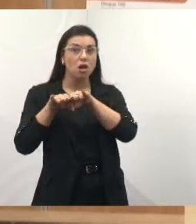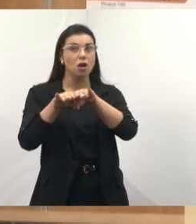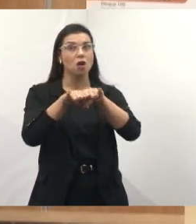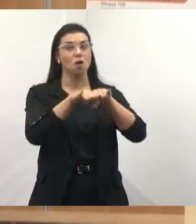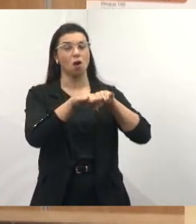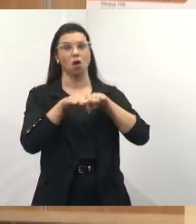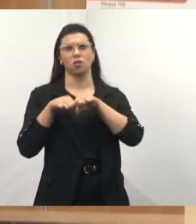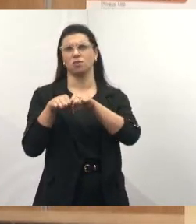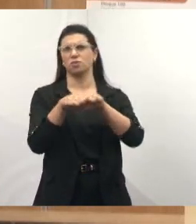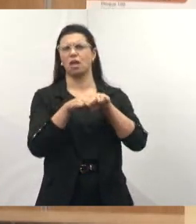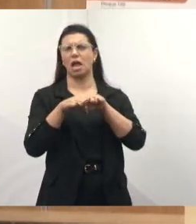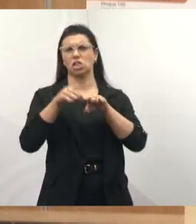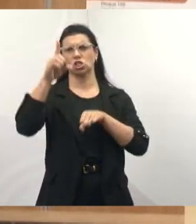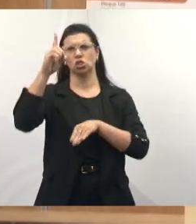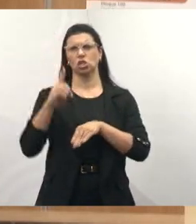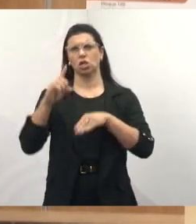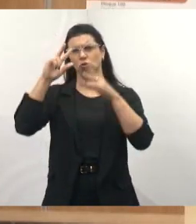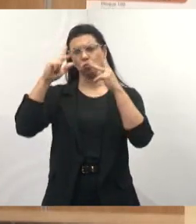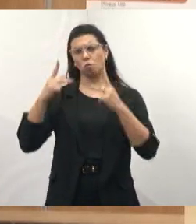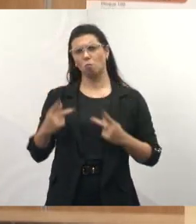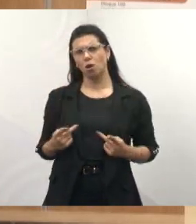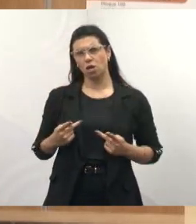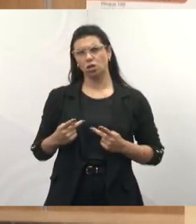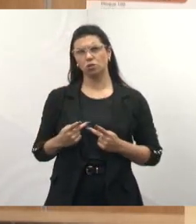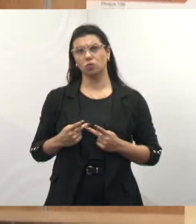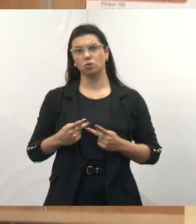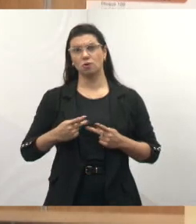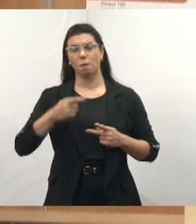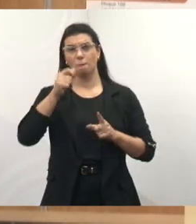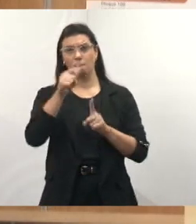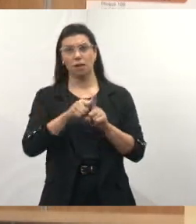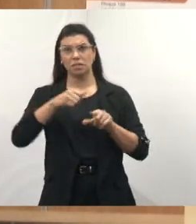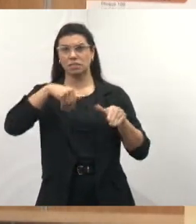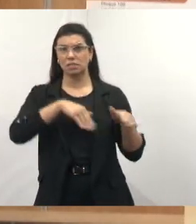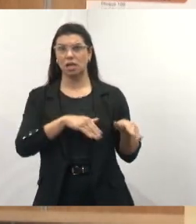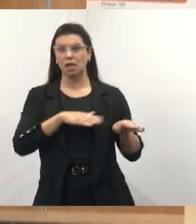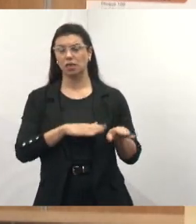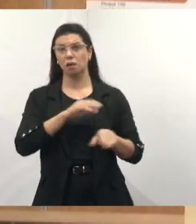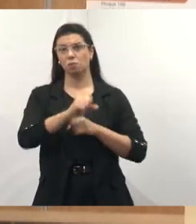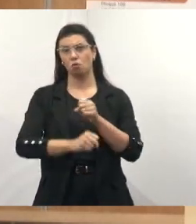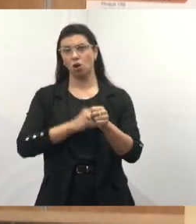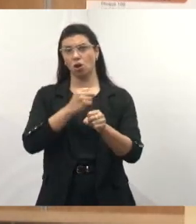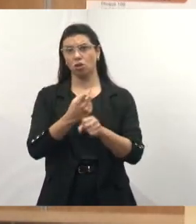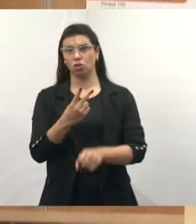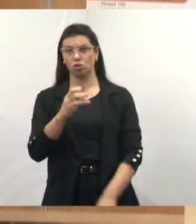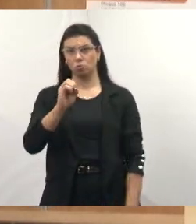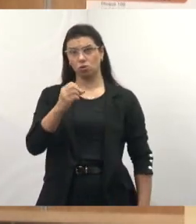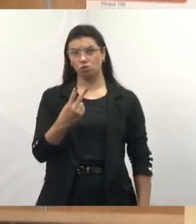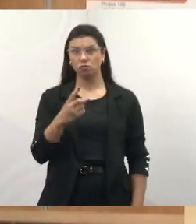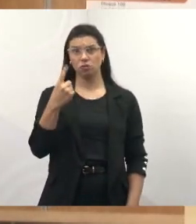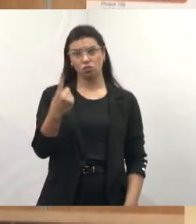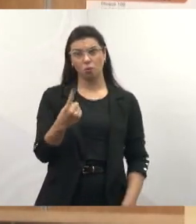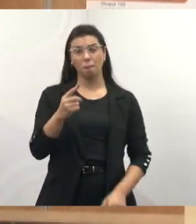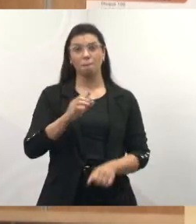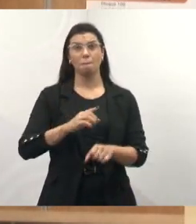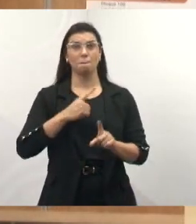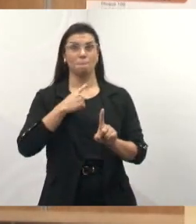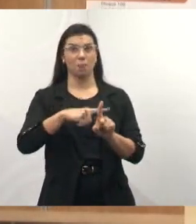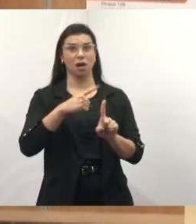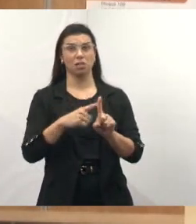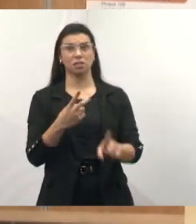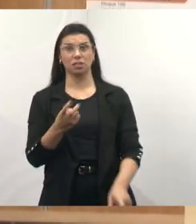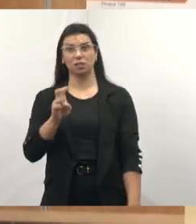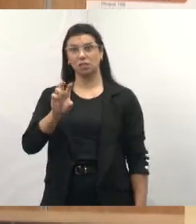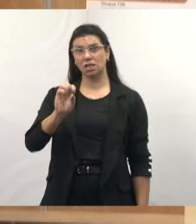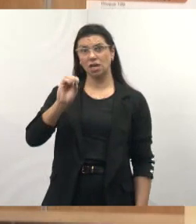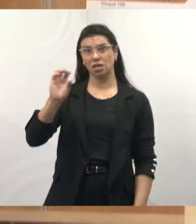Extraordinária de Igualdade e Direitos Humanos, em setembro de 2021. Gasto, Hernani, de mais de R$500 mil por mês. E disse lá atrás,